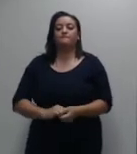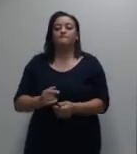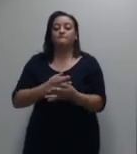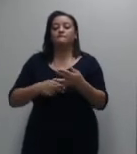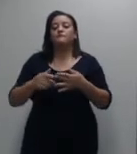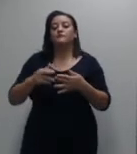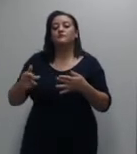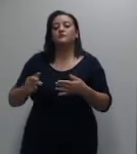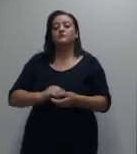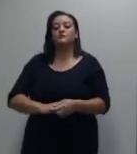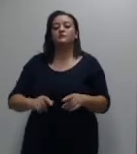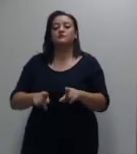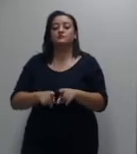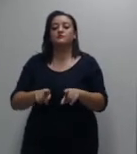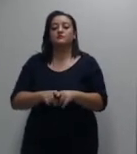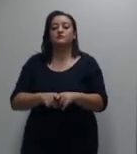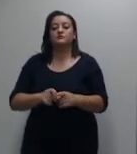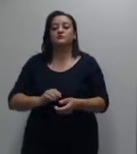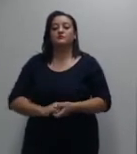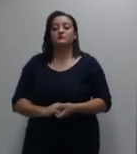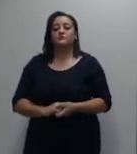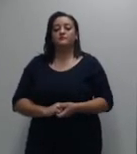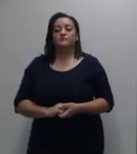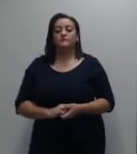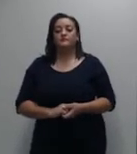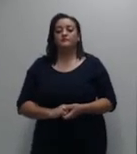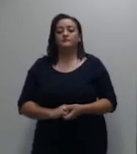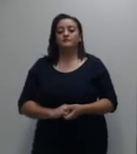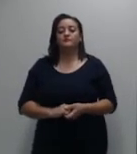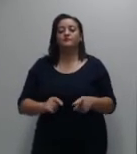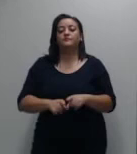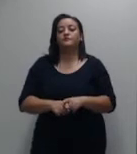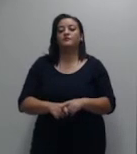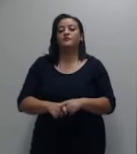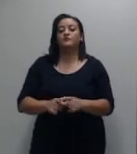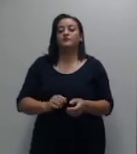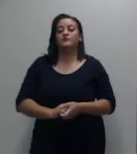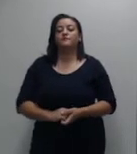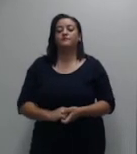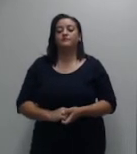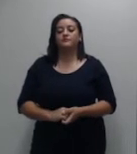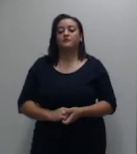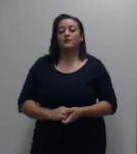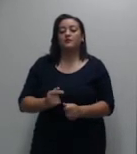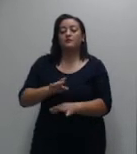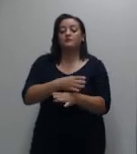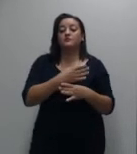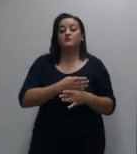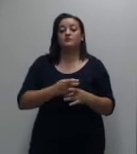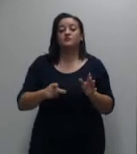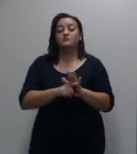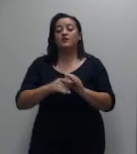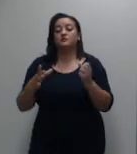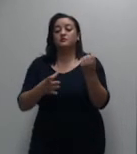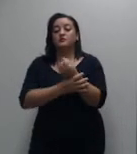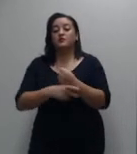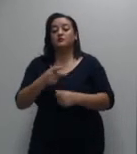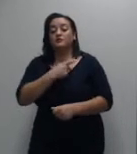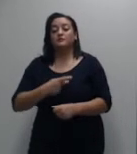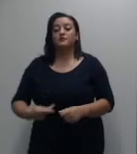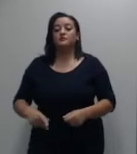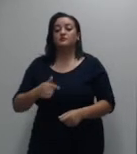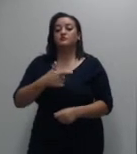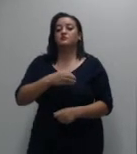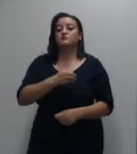27 nosso 27 em suspensão de liminar de segurança e da presidência